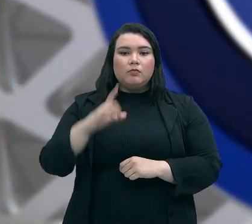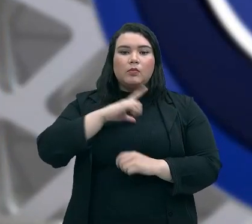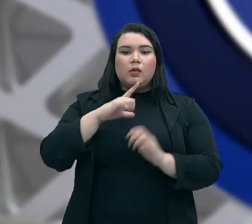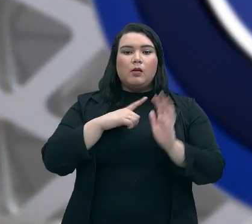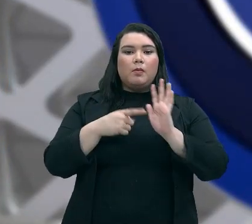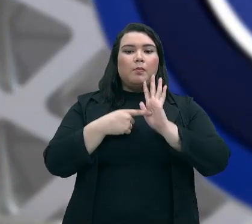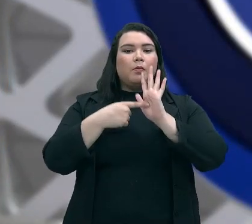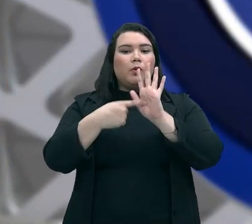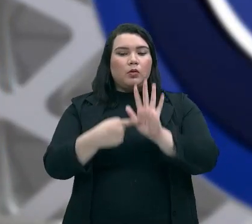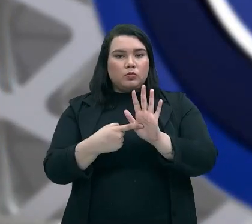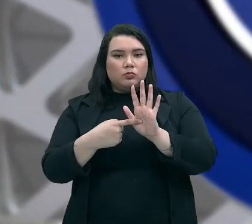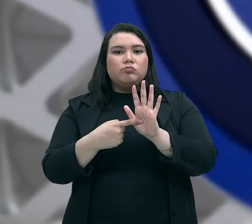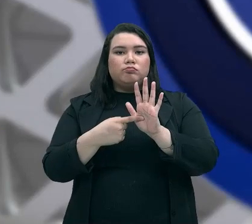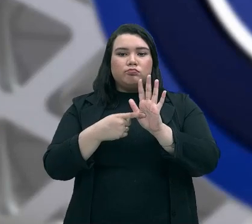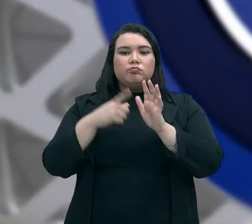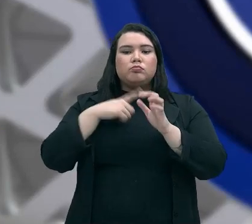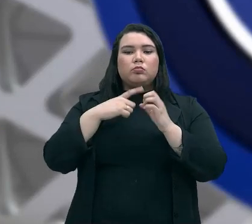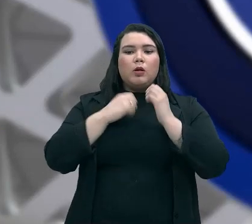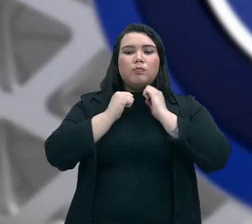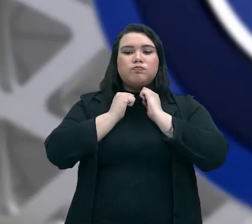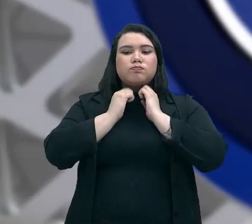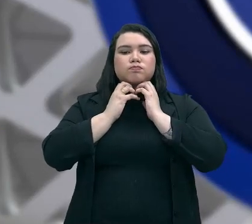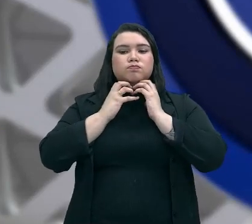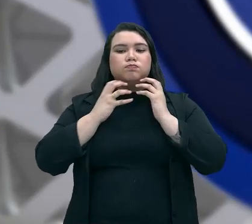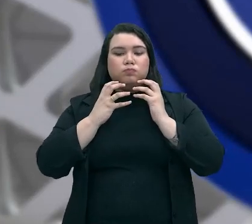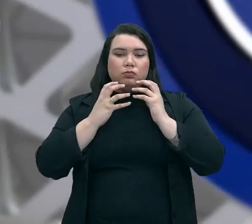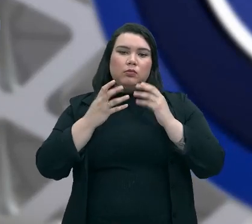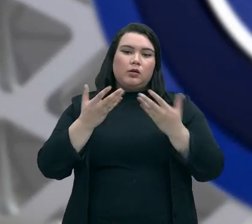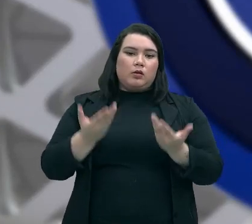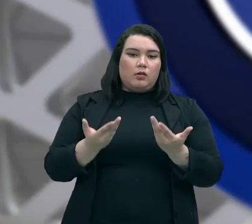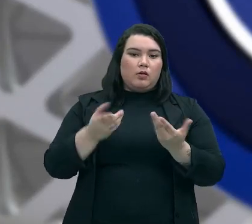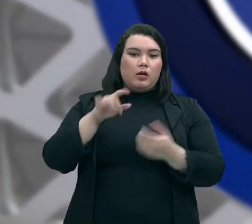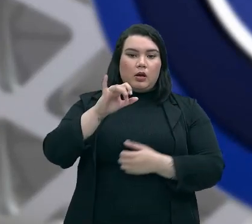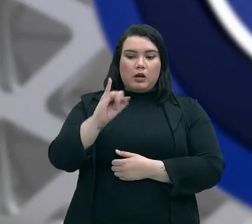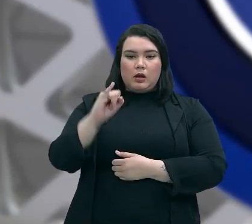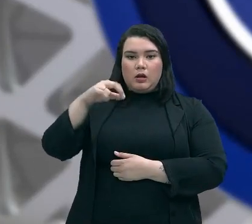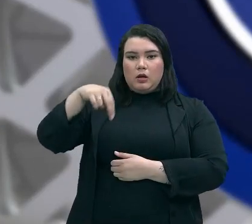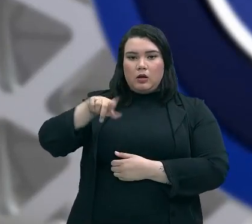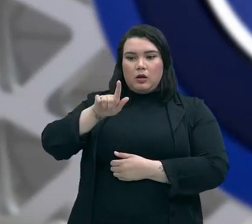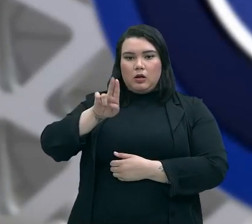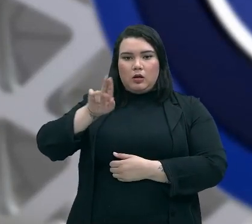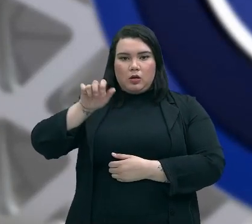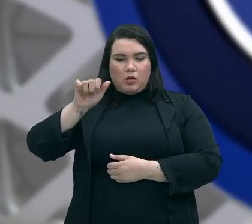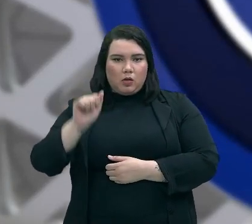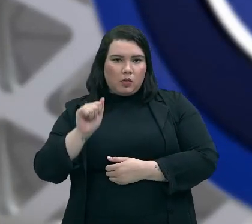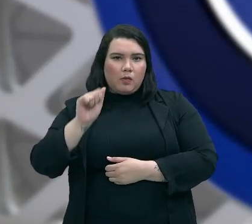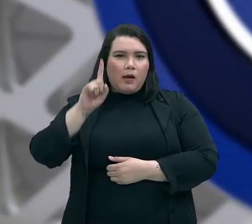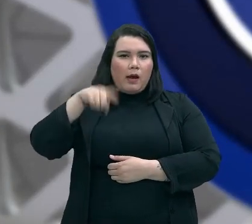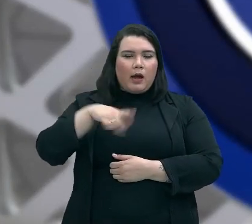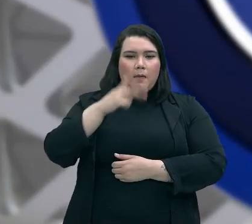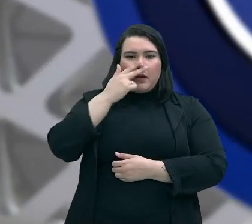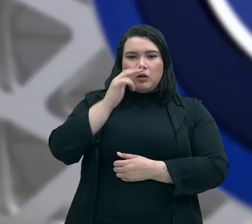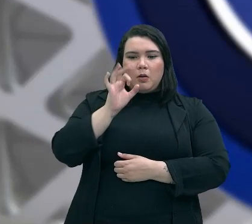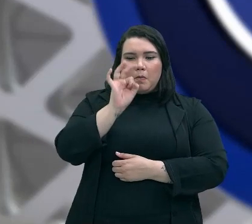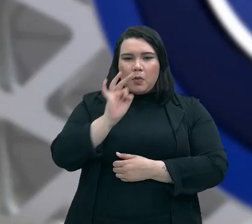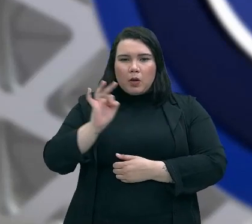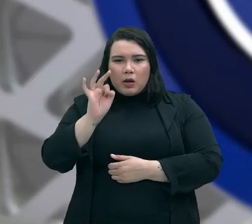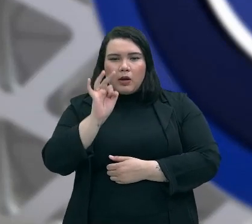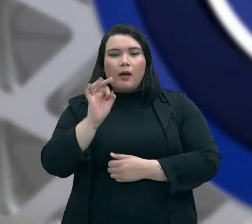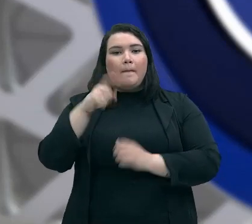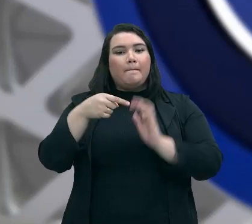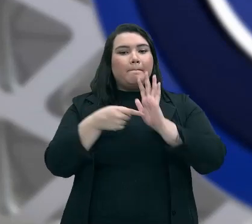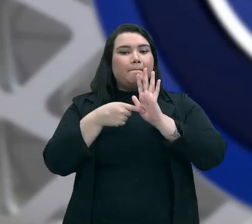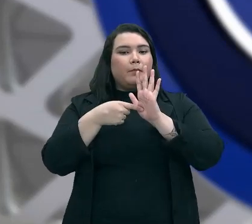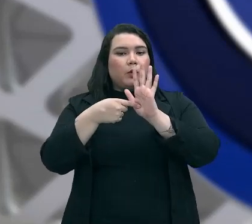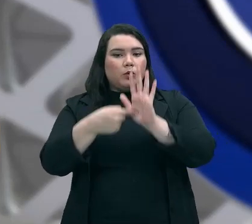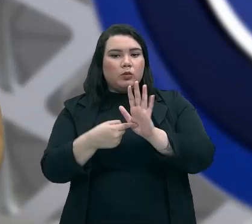aparecer na região próxima, certo? Então, as ínguas, que são esses gânglios linfáticos, é uma indicação